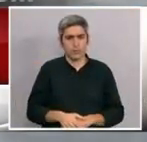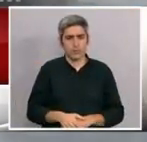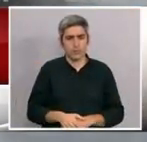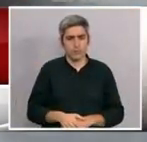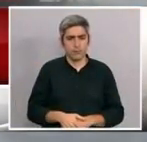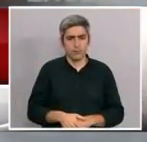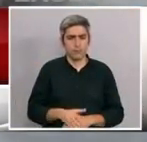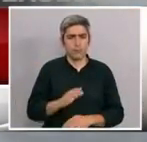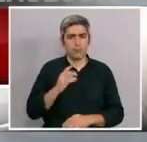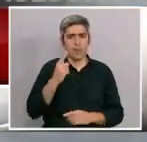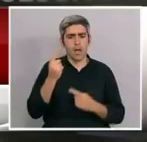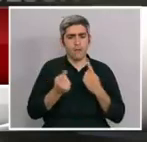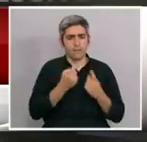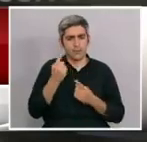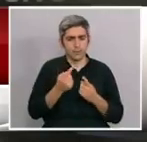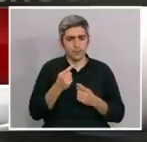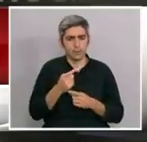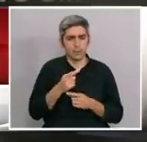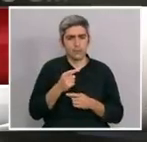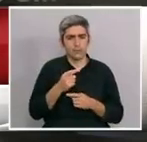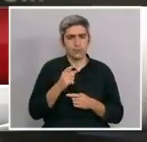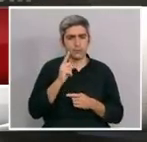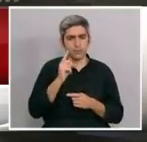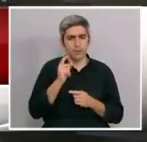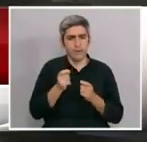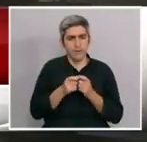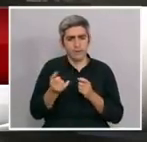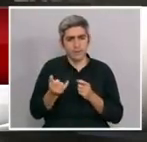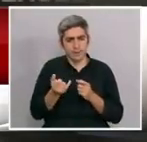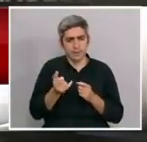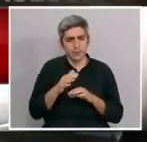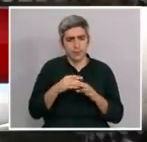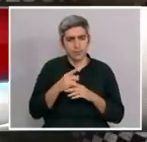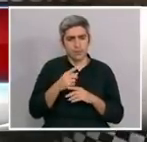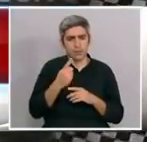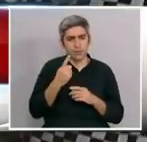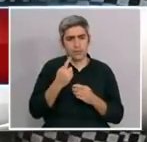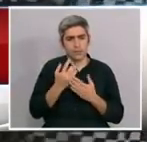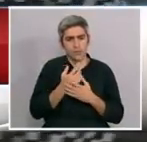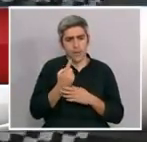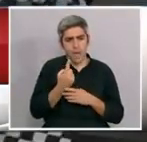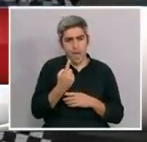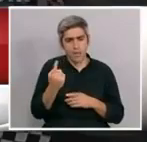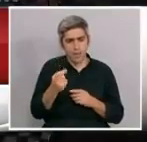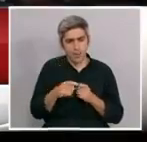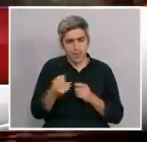E quando às vezes iam para lá as visitas, ela dava uma broinha a cada visita.